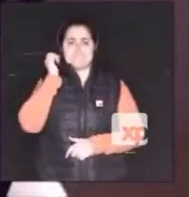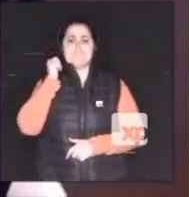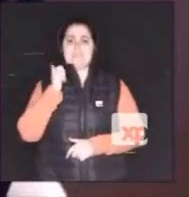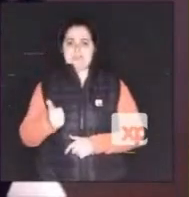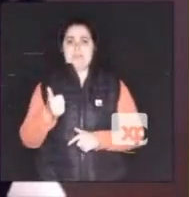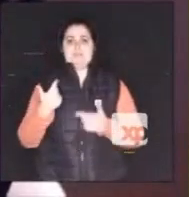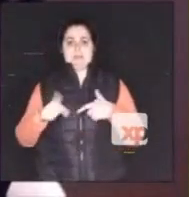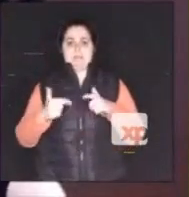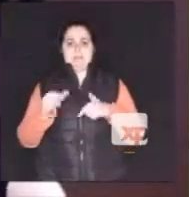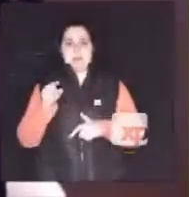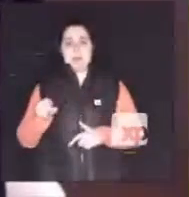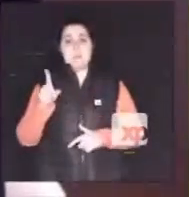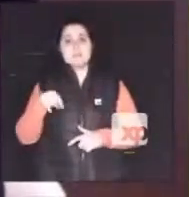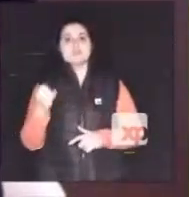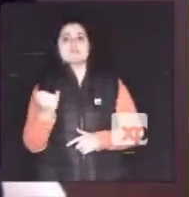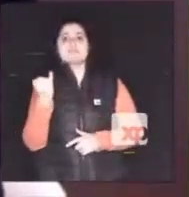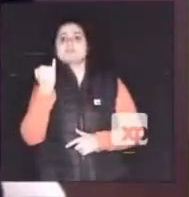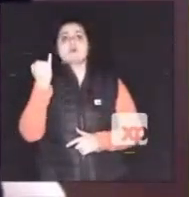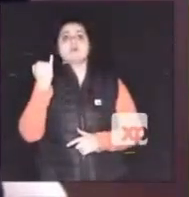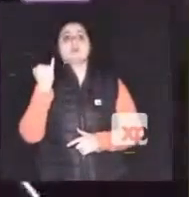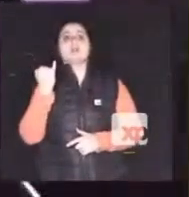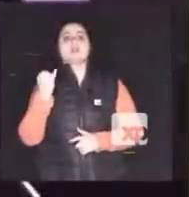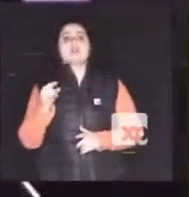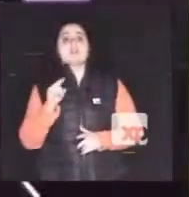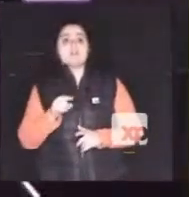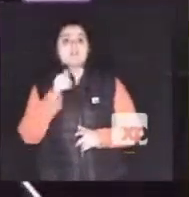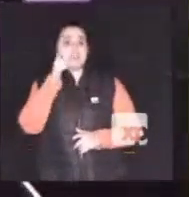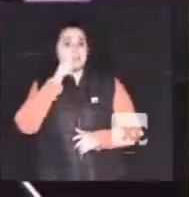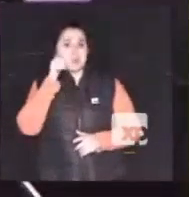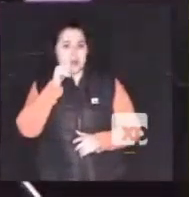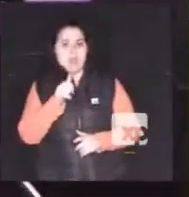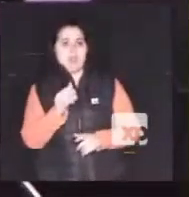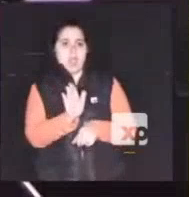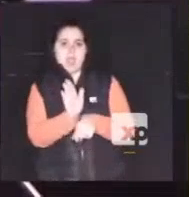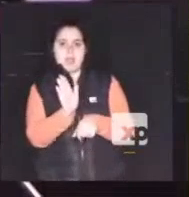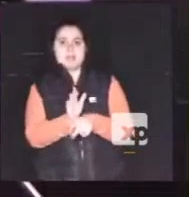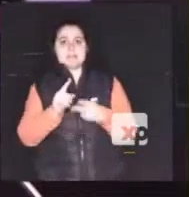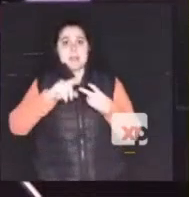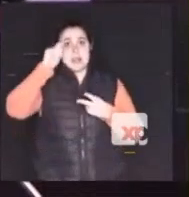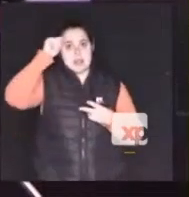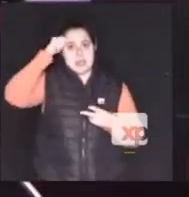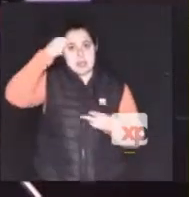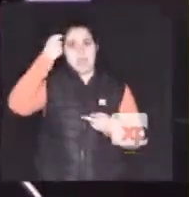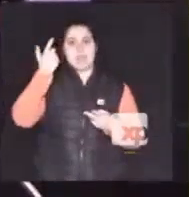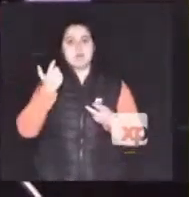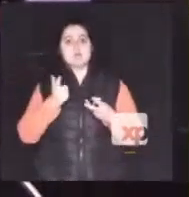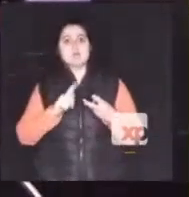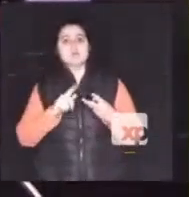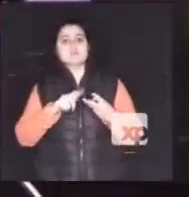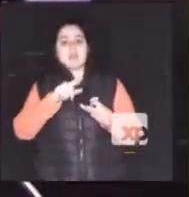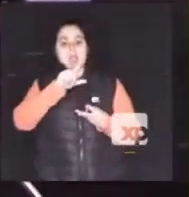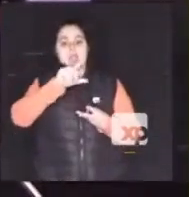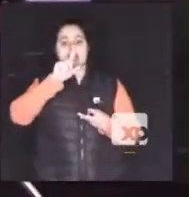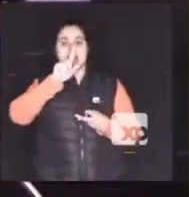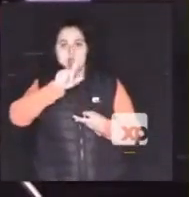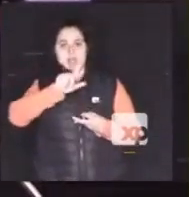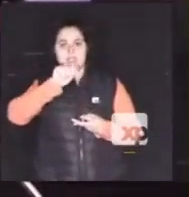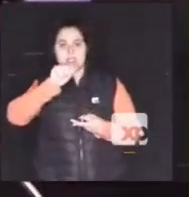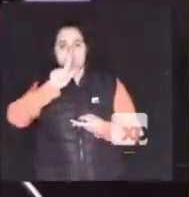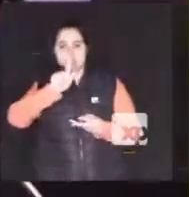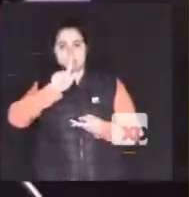fundamentais e o serviço importante em favor de direitos das mulheres em favor de negros em favor da comunidade lgbt